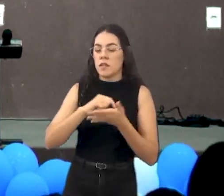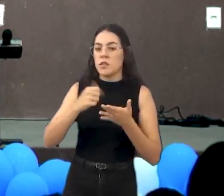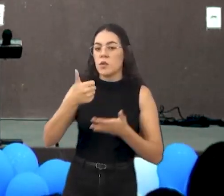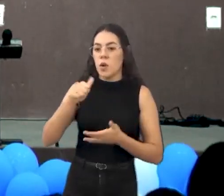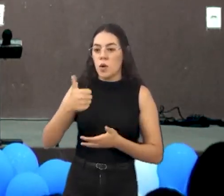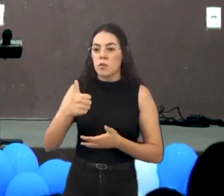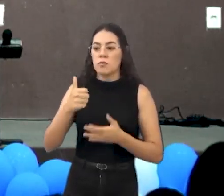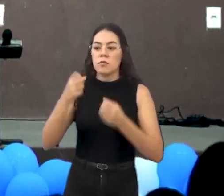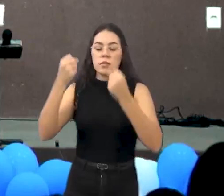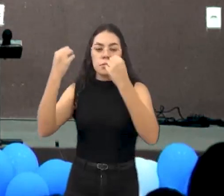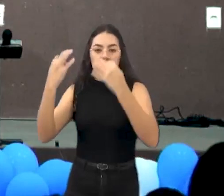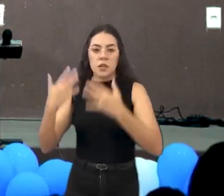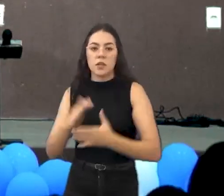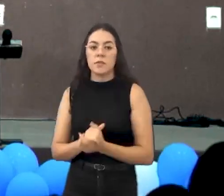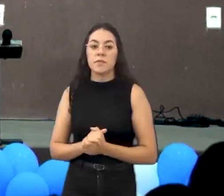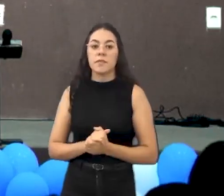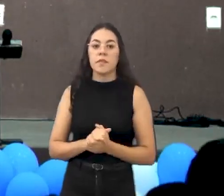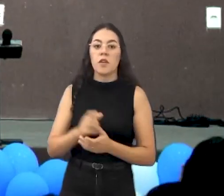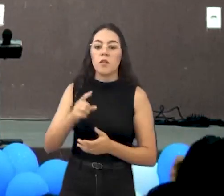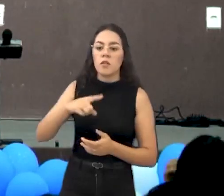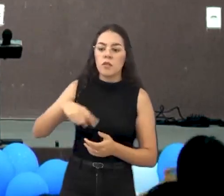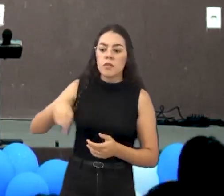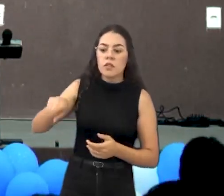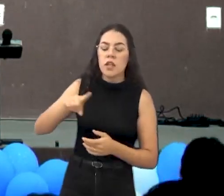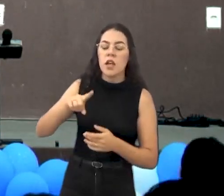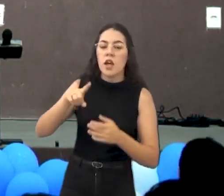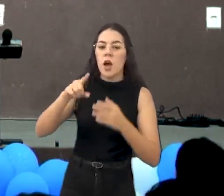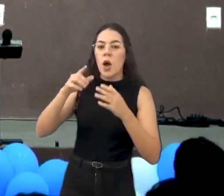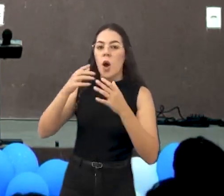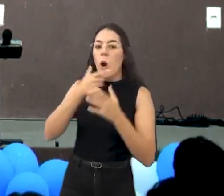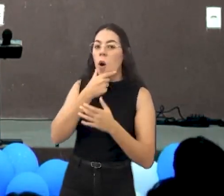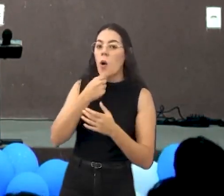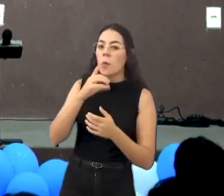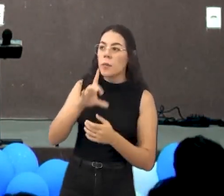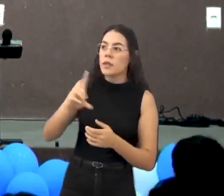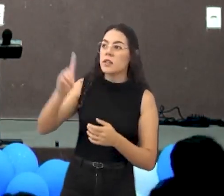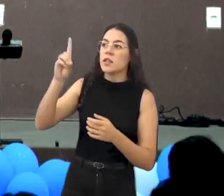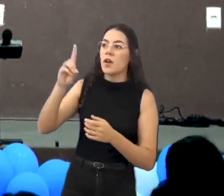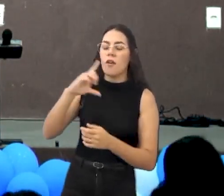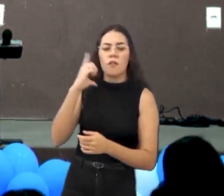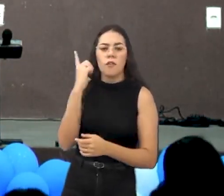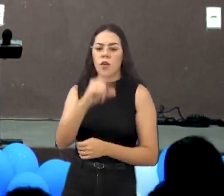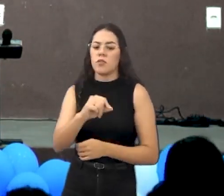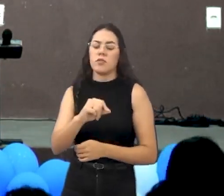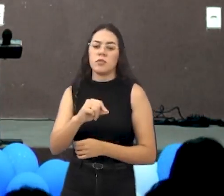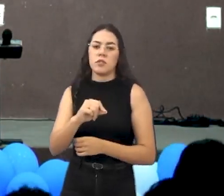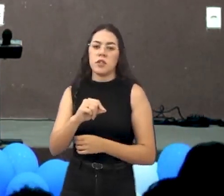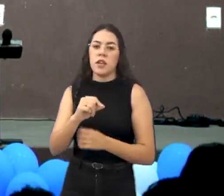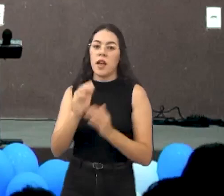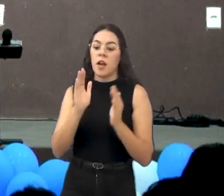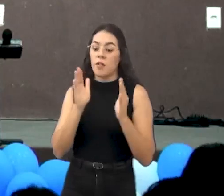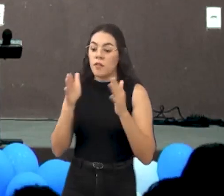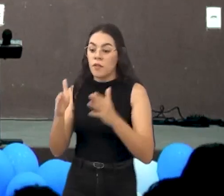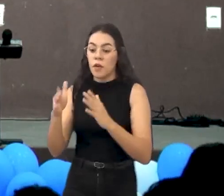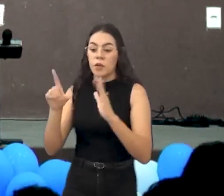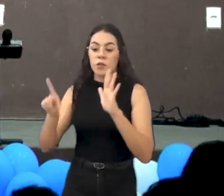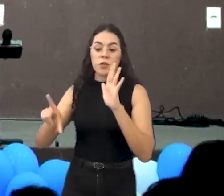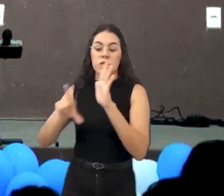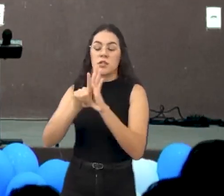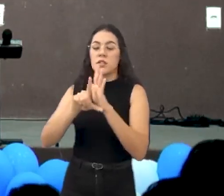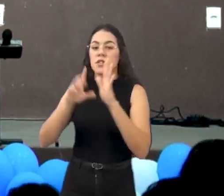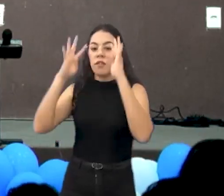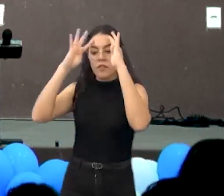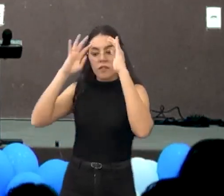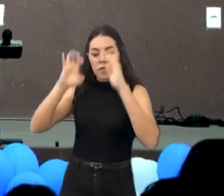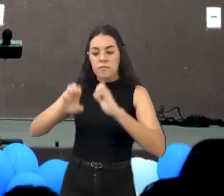diz assim, mas tu, ó homem de Deus, foge destas coisas. Segue a justiça, a piedade, a fé,